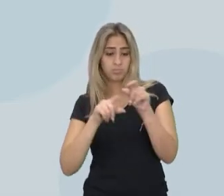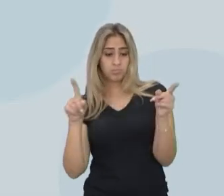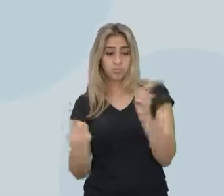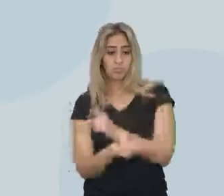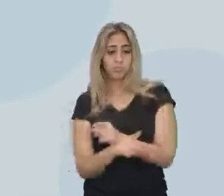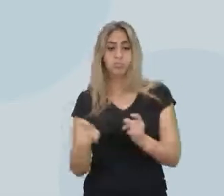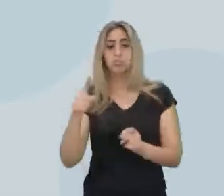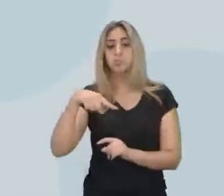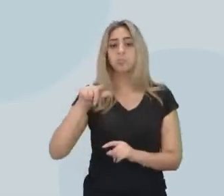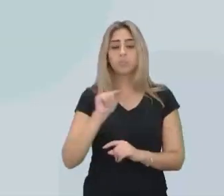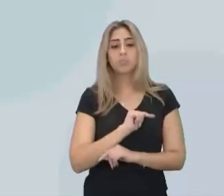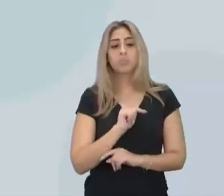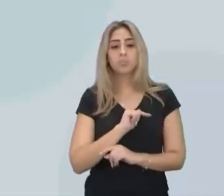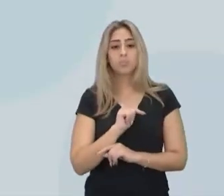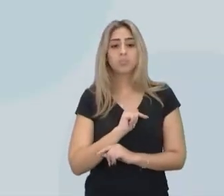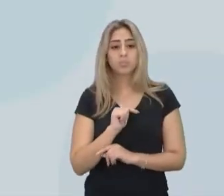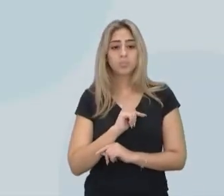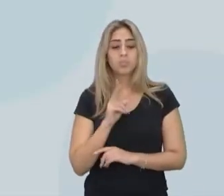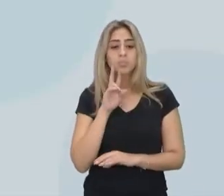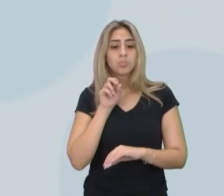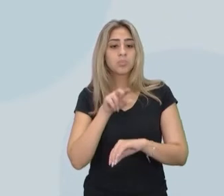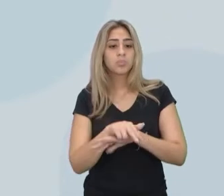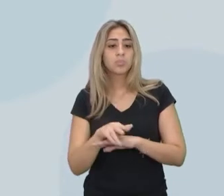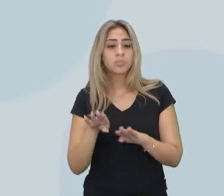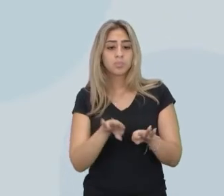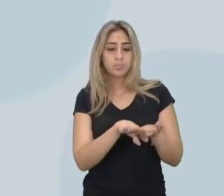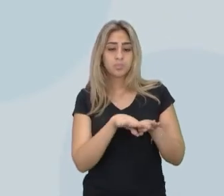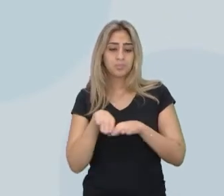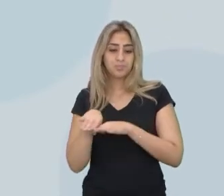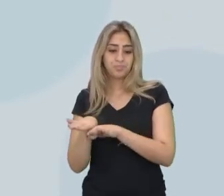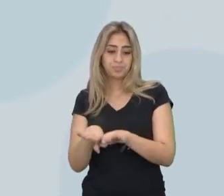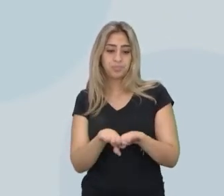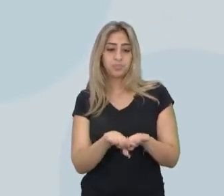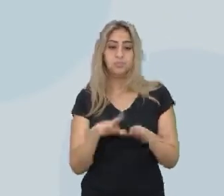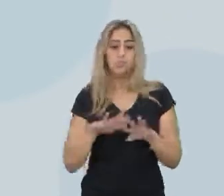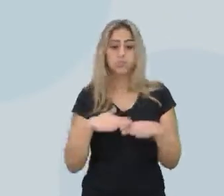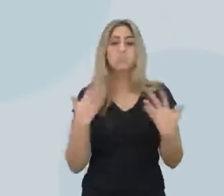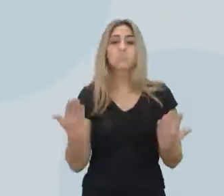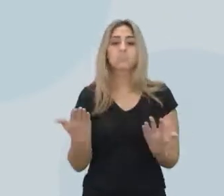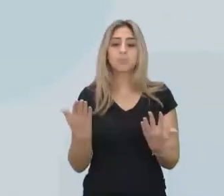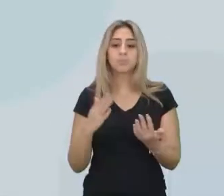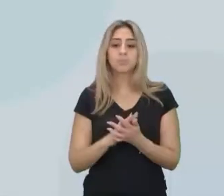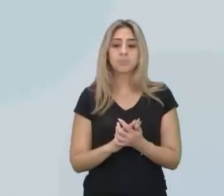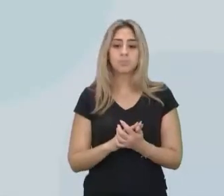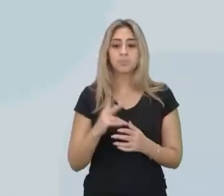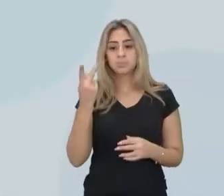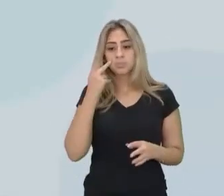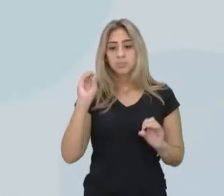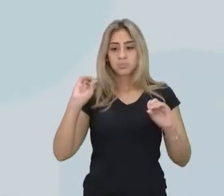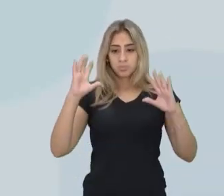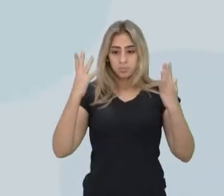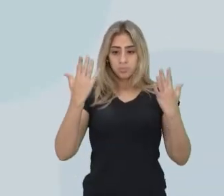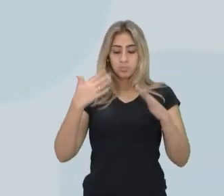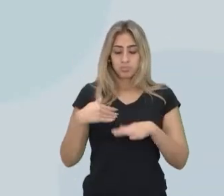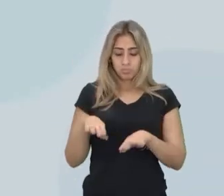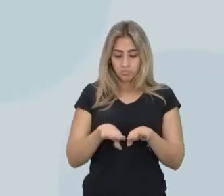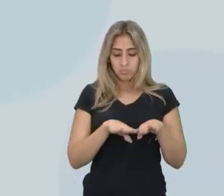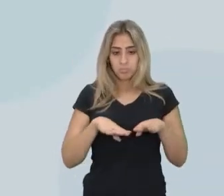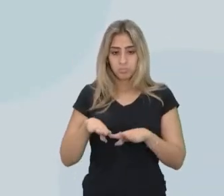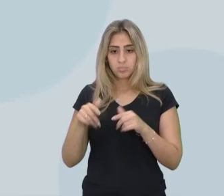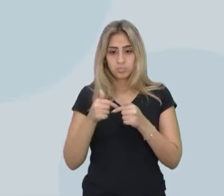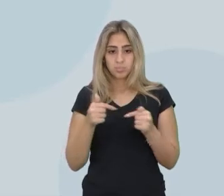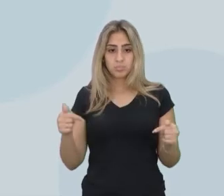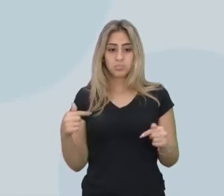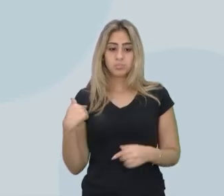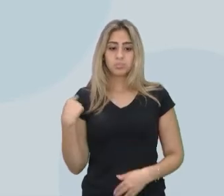reversíveis, elas tendem a entrar em equilíbrio. Então, Para acontecer o equilíbrio